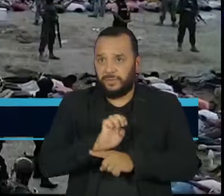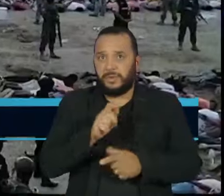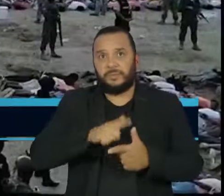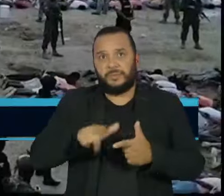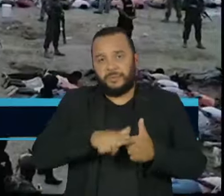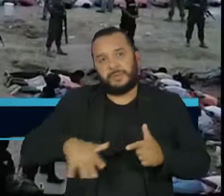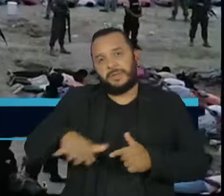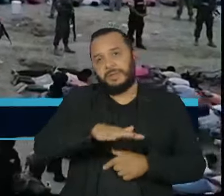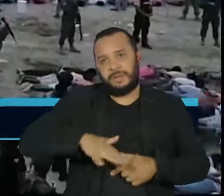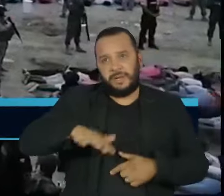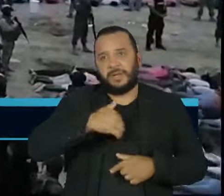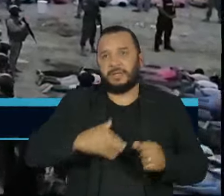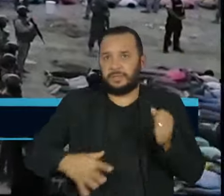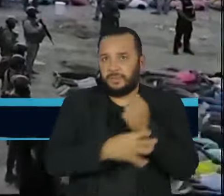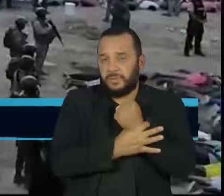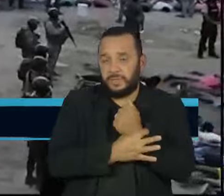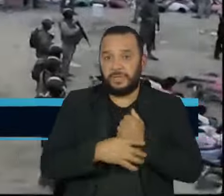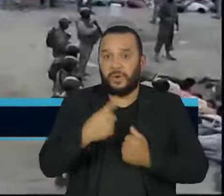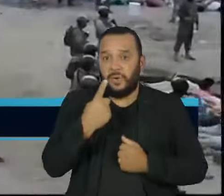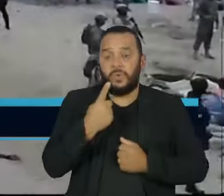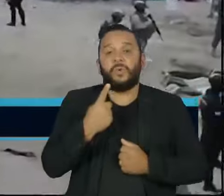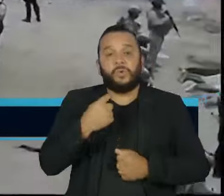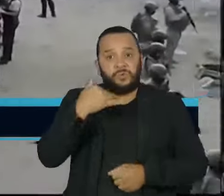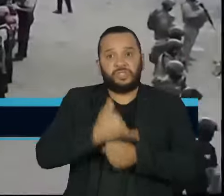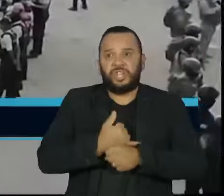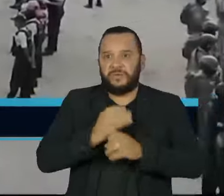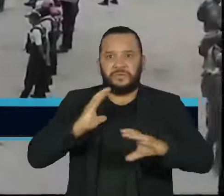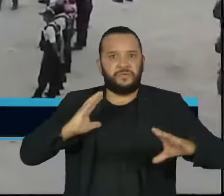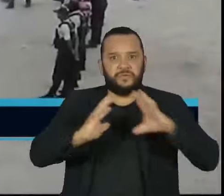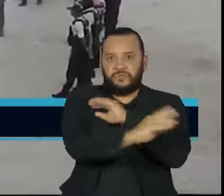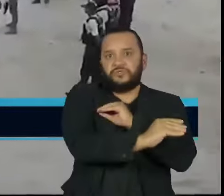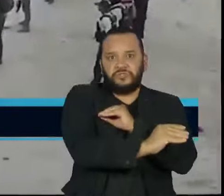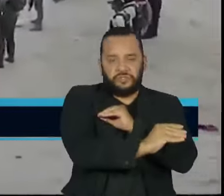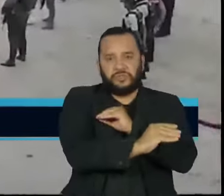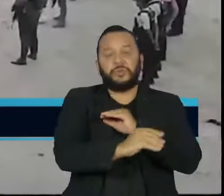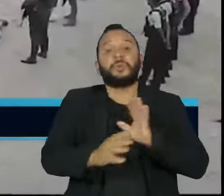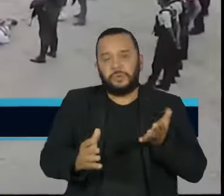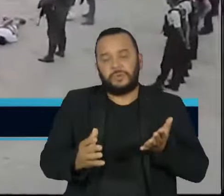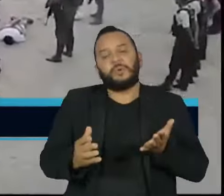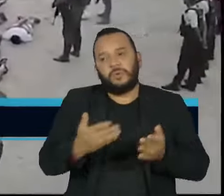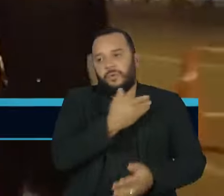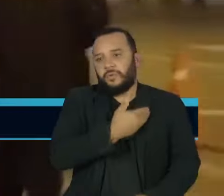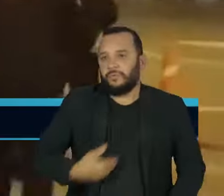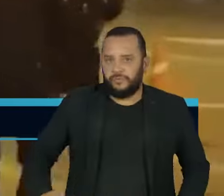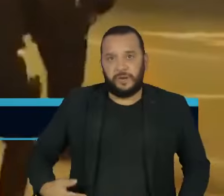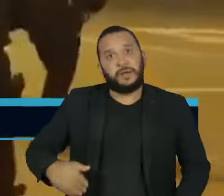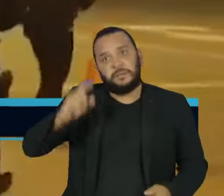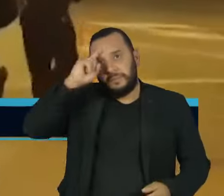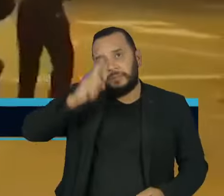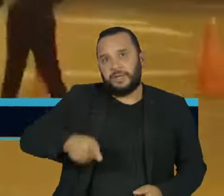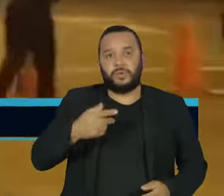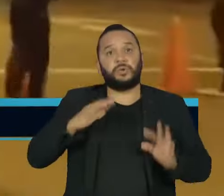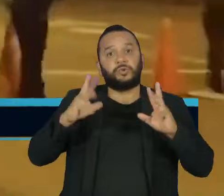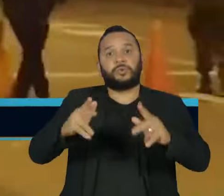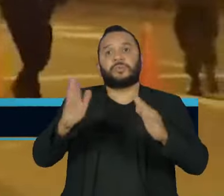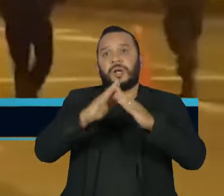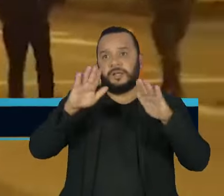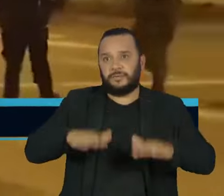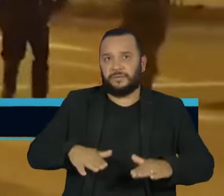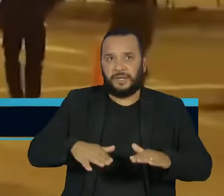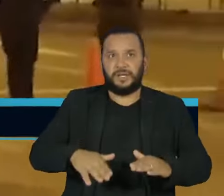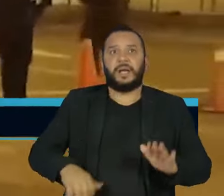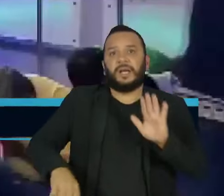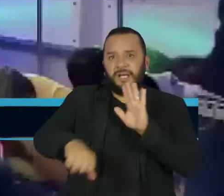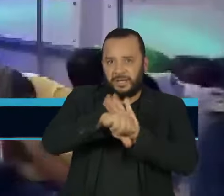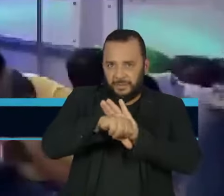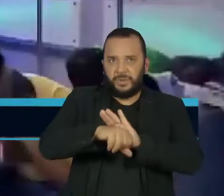segurança. Após a fuga da prisão de um chefe de uma facção criminosa, o governo decretou estado de exceção. Criminosos tomaram as ruas,